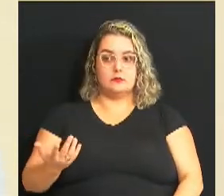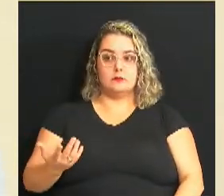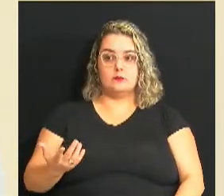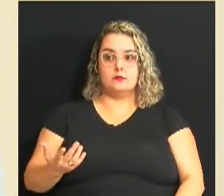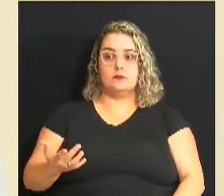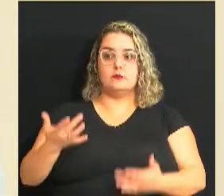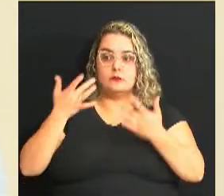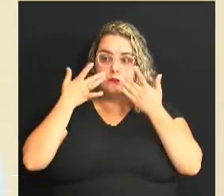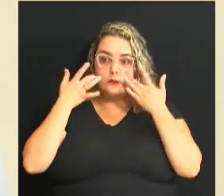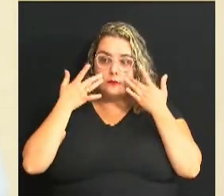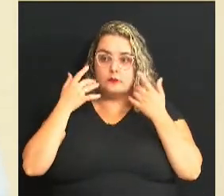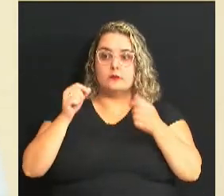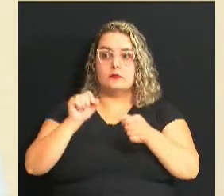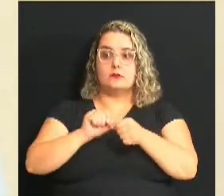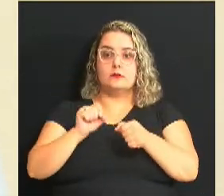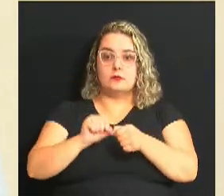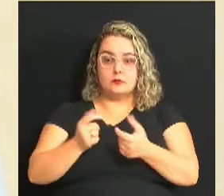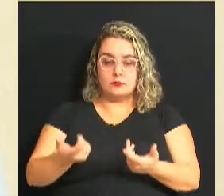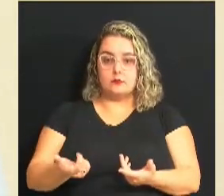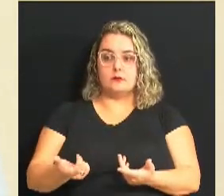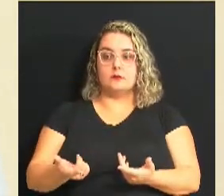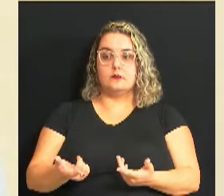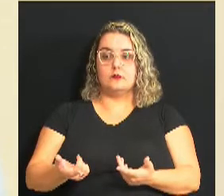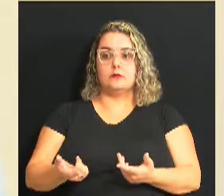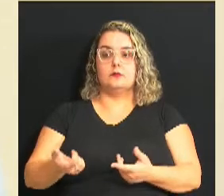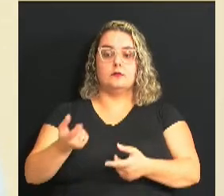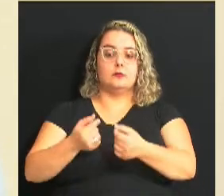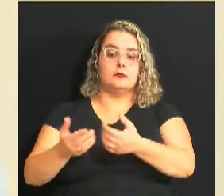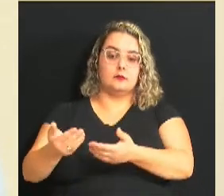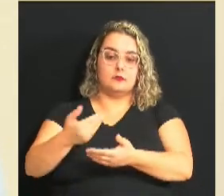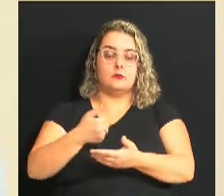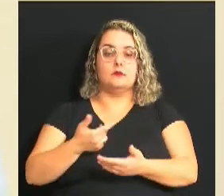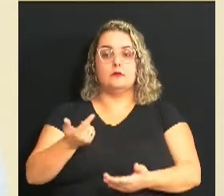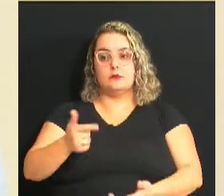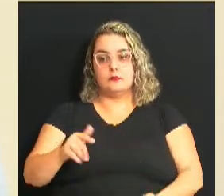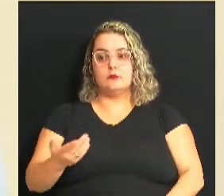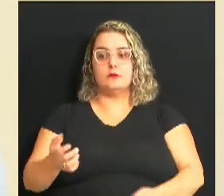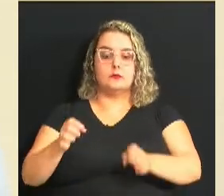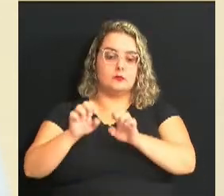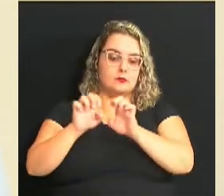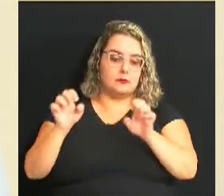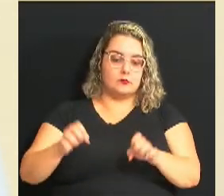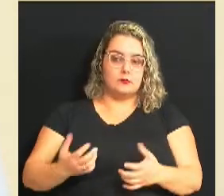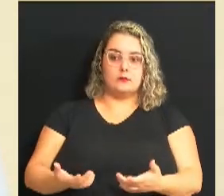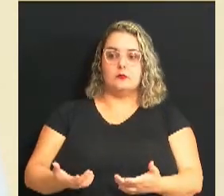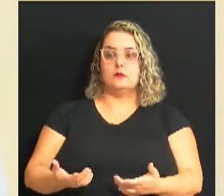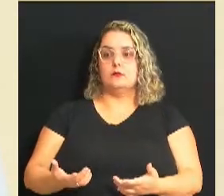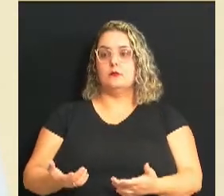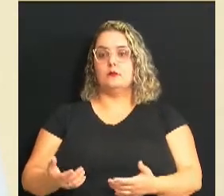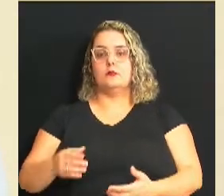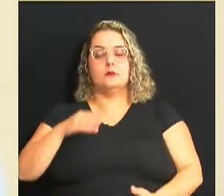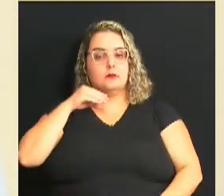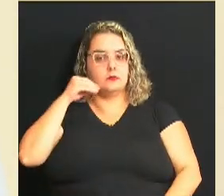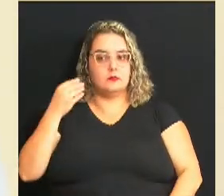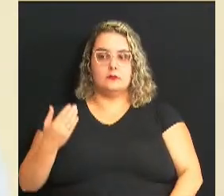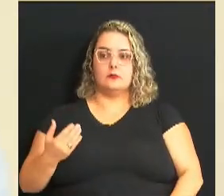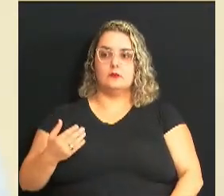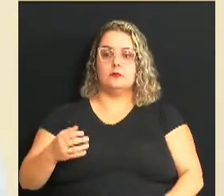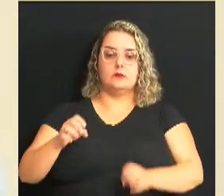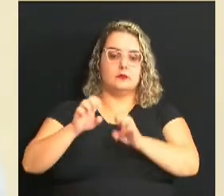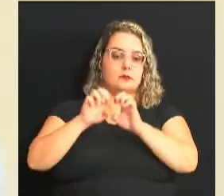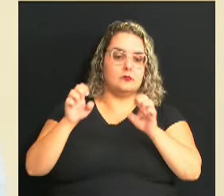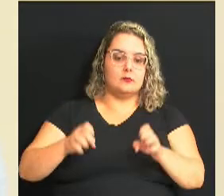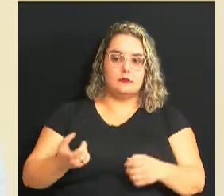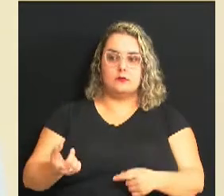fazer receita suficiente para manter aquela estrutura de funcionários e mesmo a estrutura de equipamentos